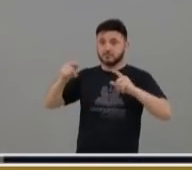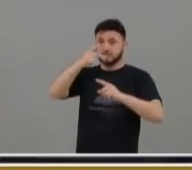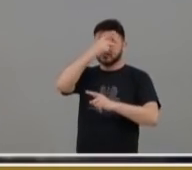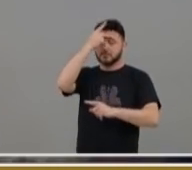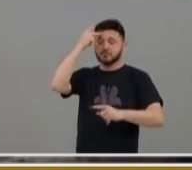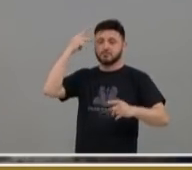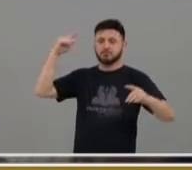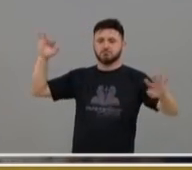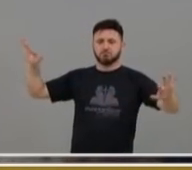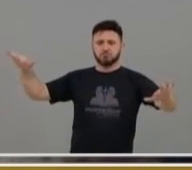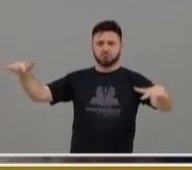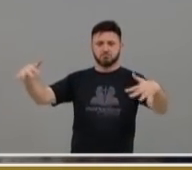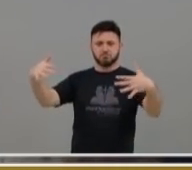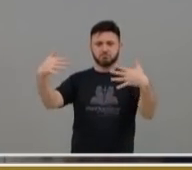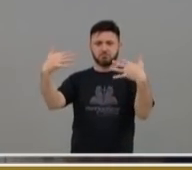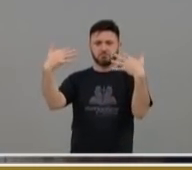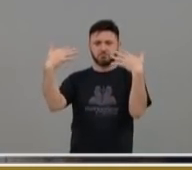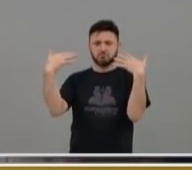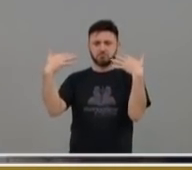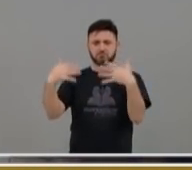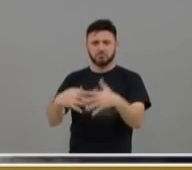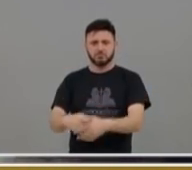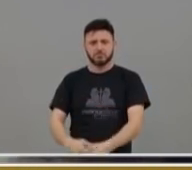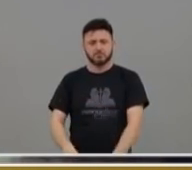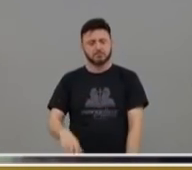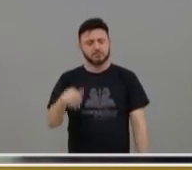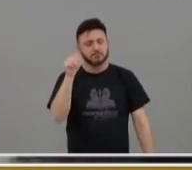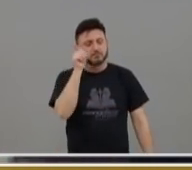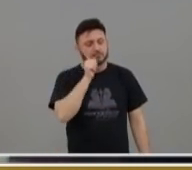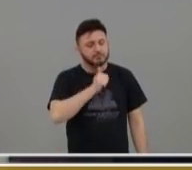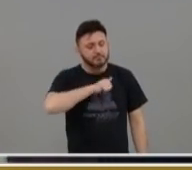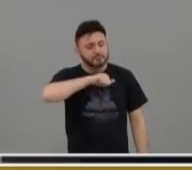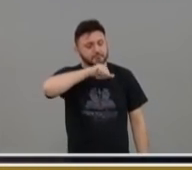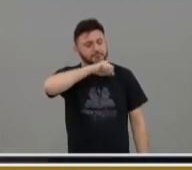olhos da mãe e tanto